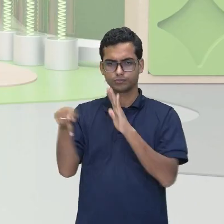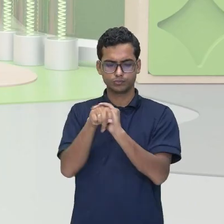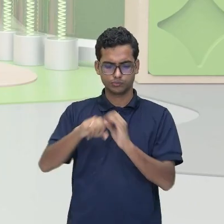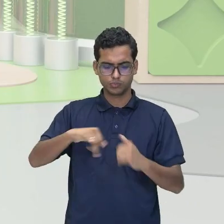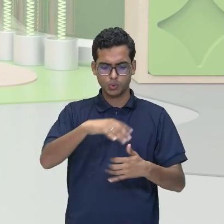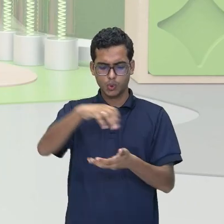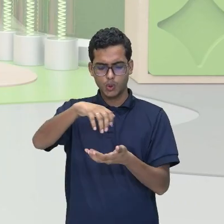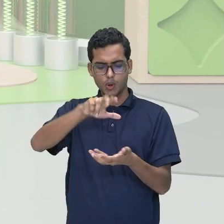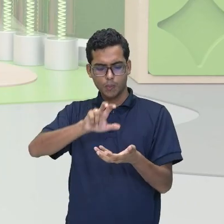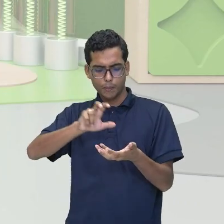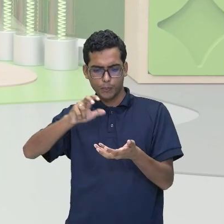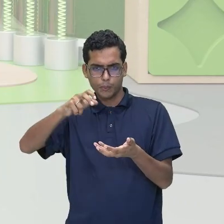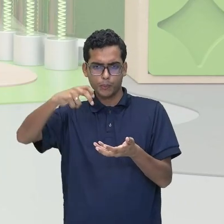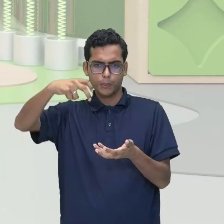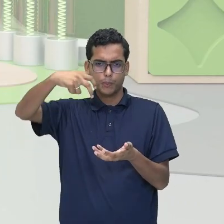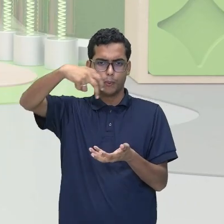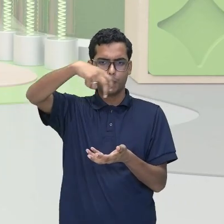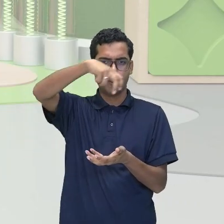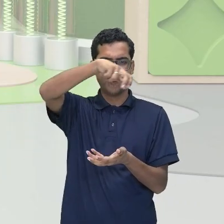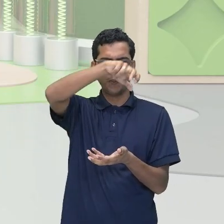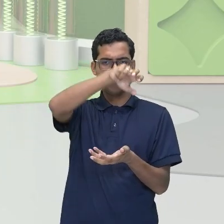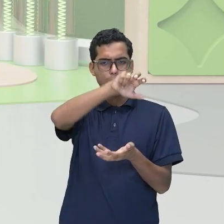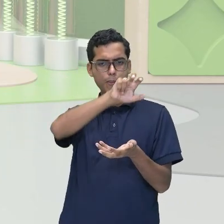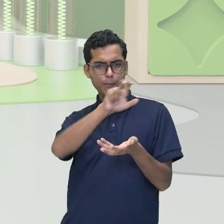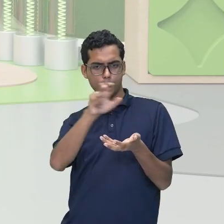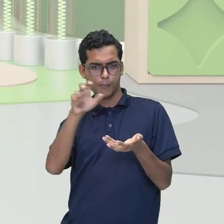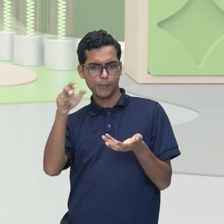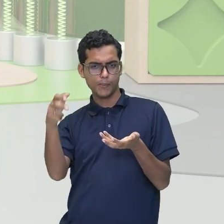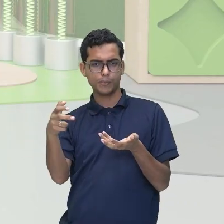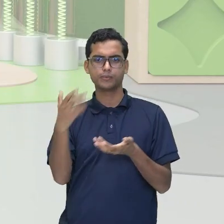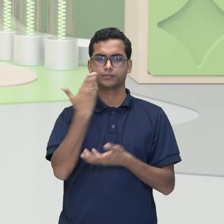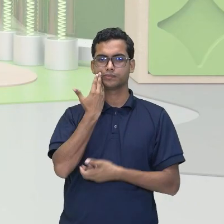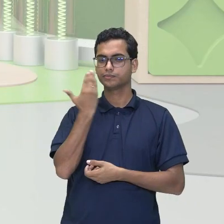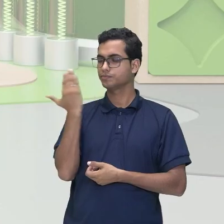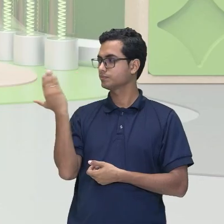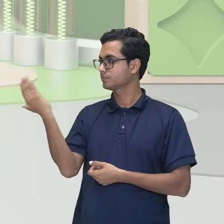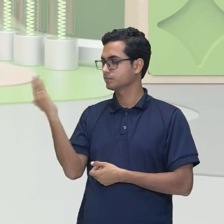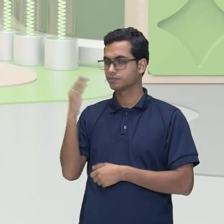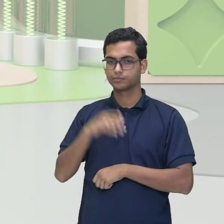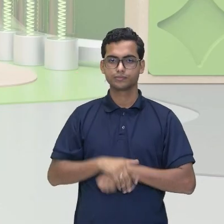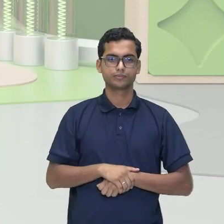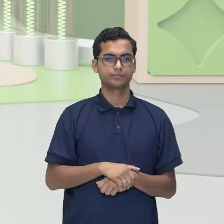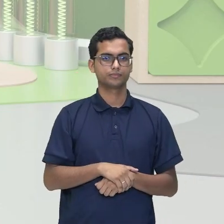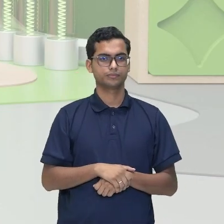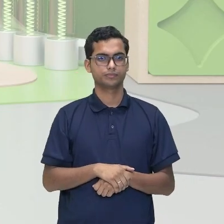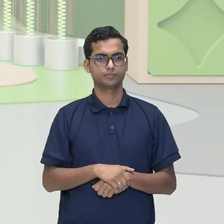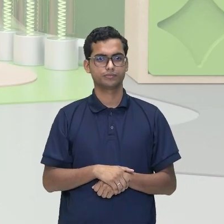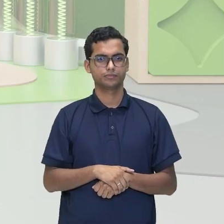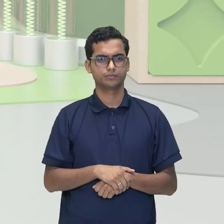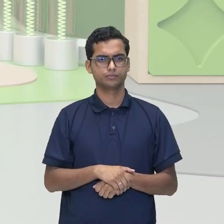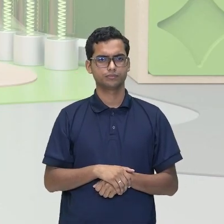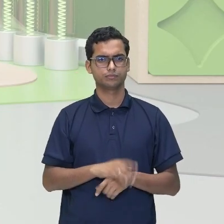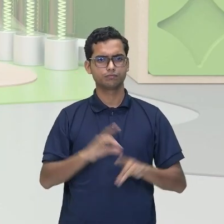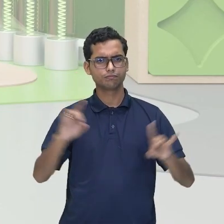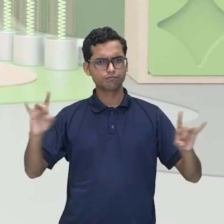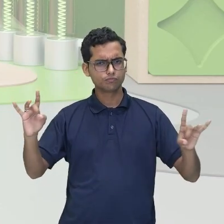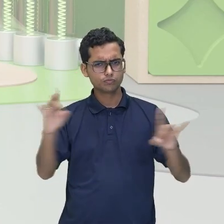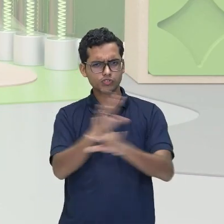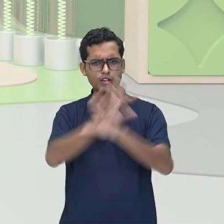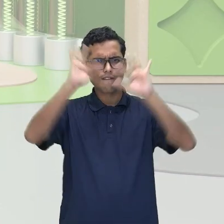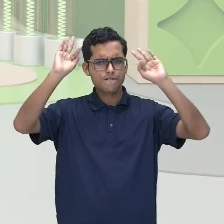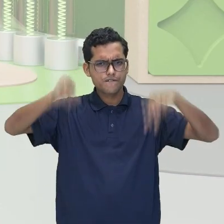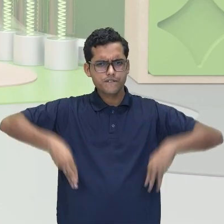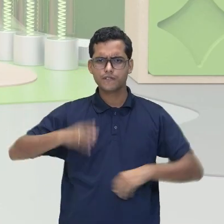que fica aí a termosfera. Professor, então acabamos as camadas